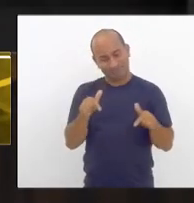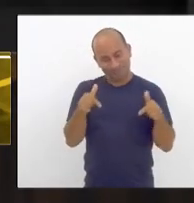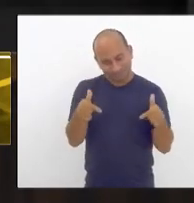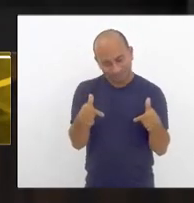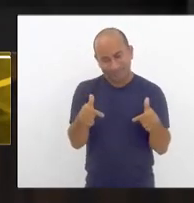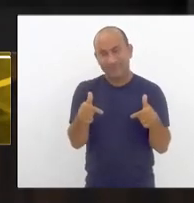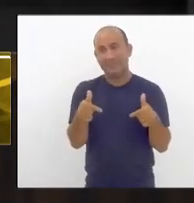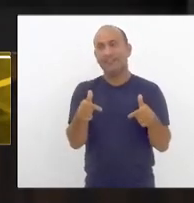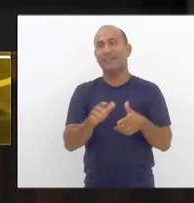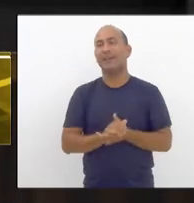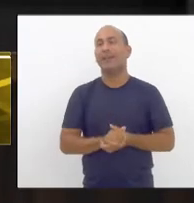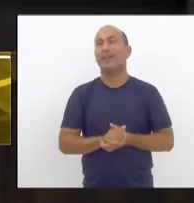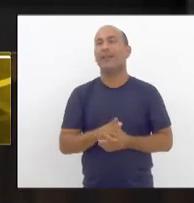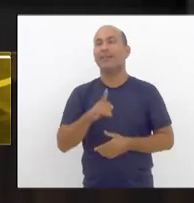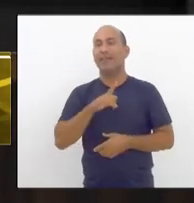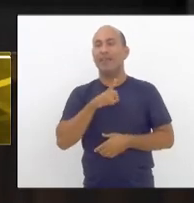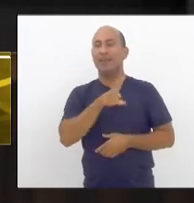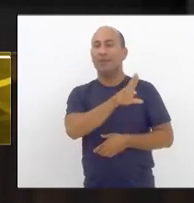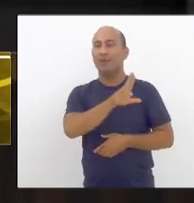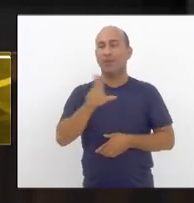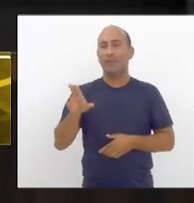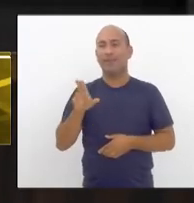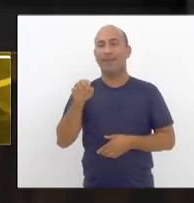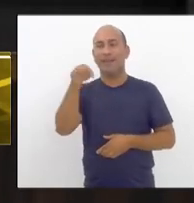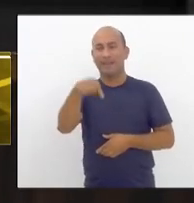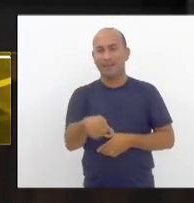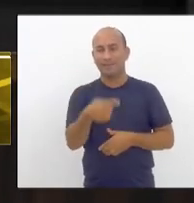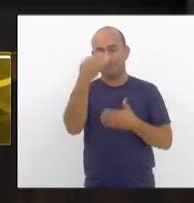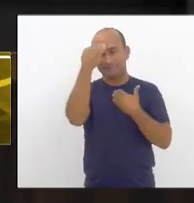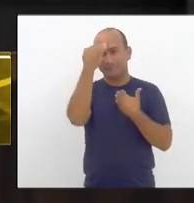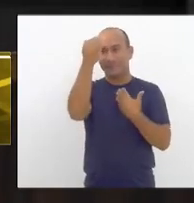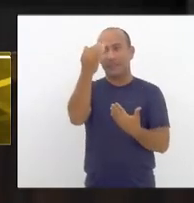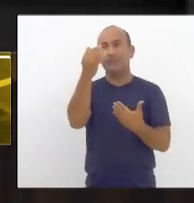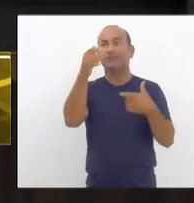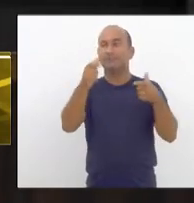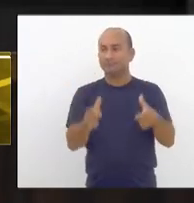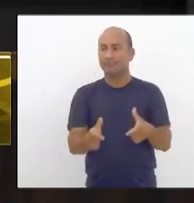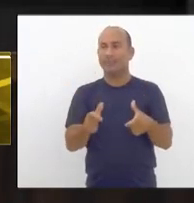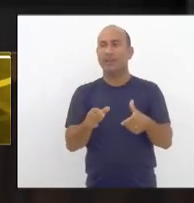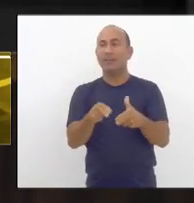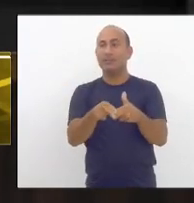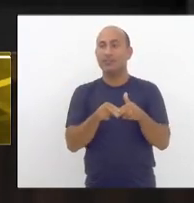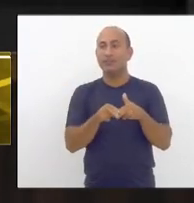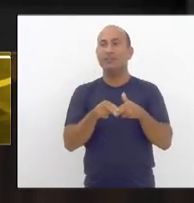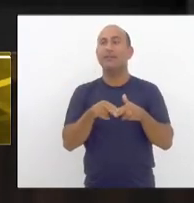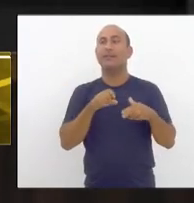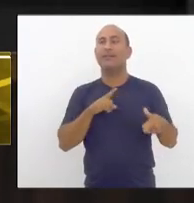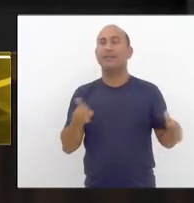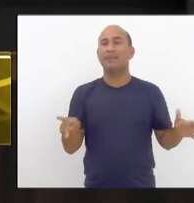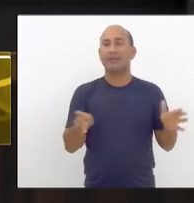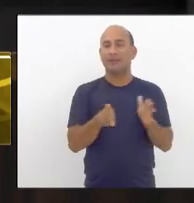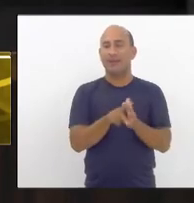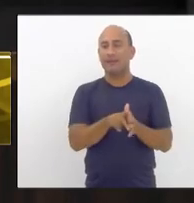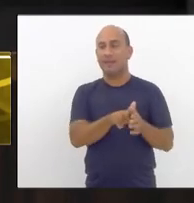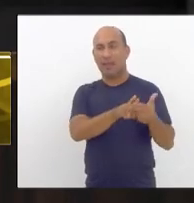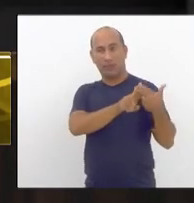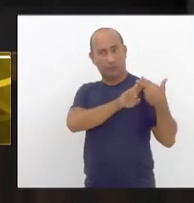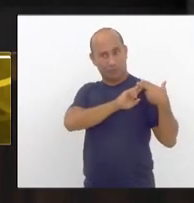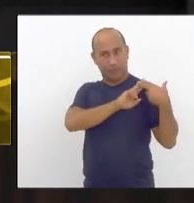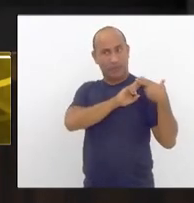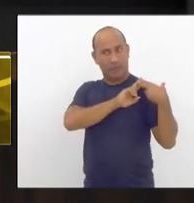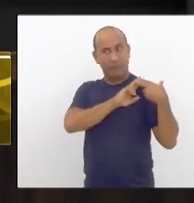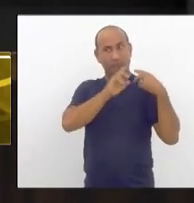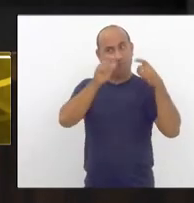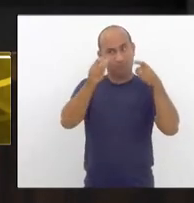e sem o nome essa casa em homenageia esse setor que é o responsável por um terço